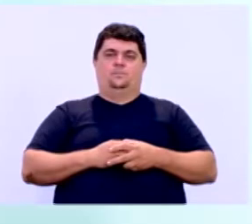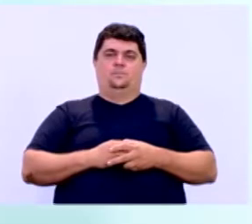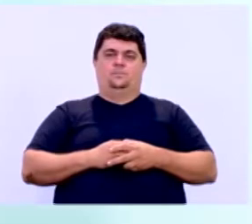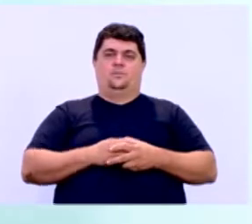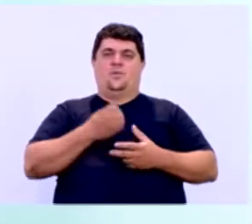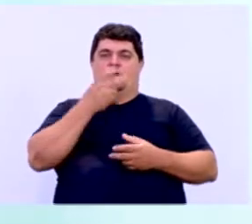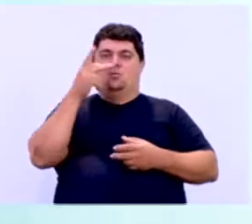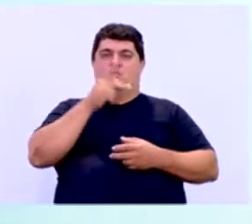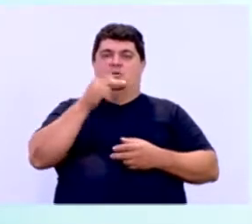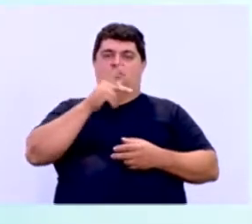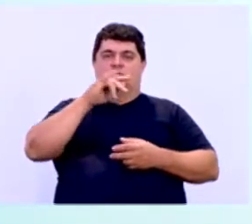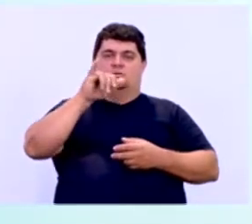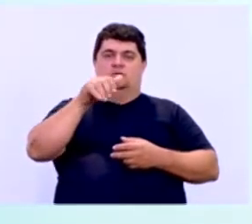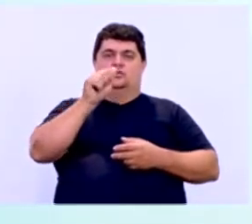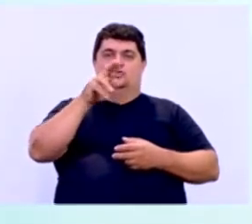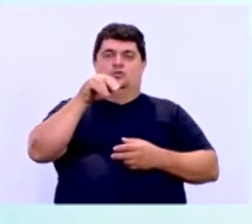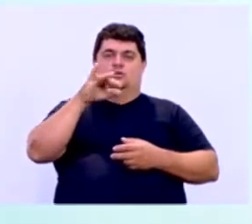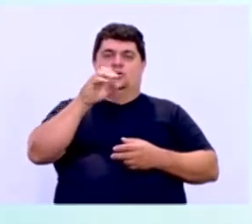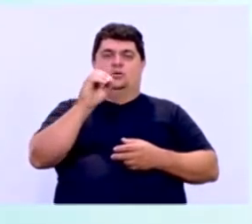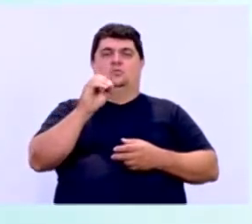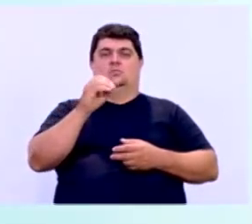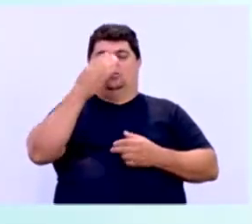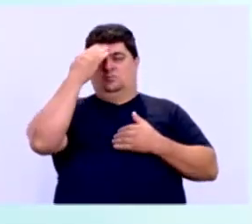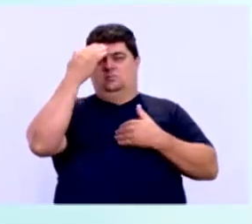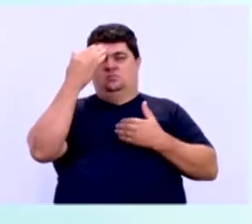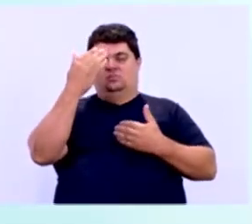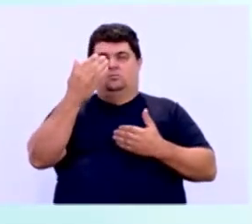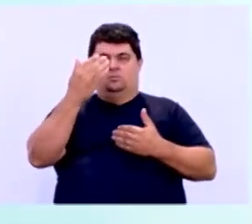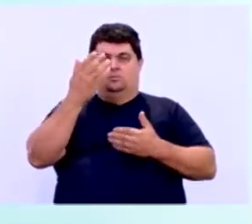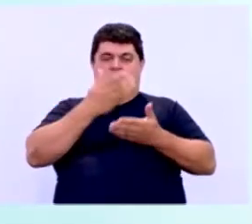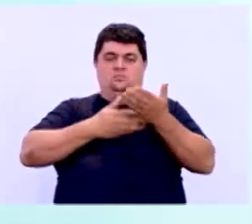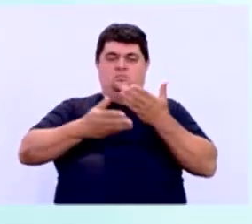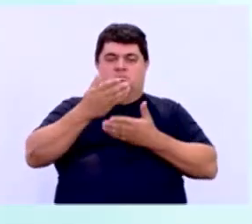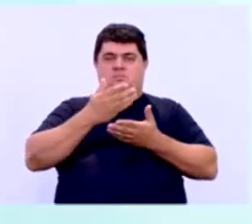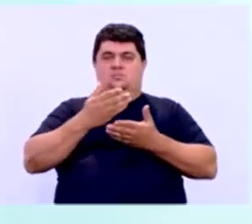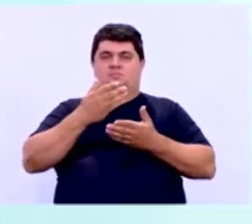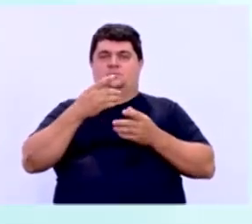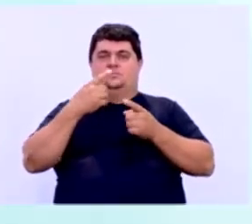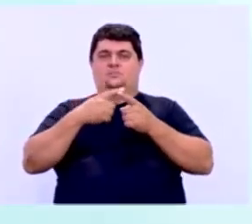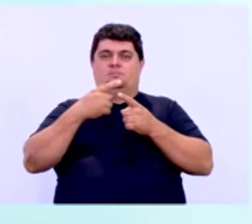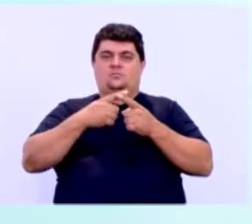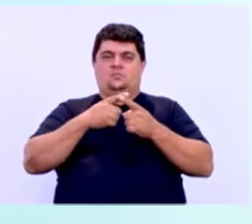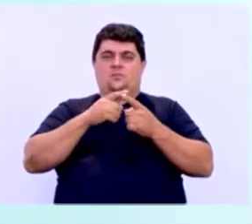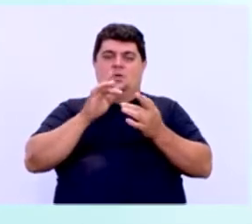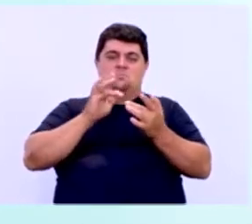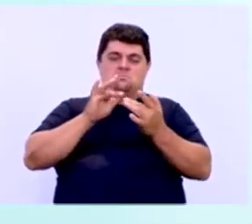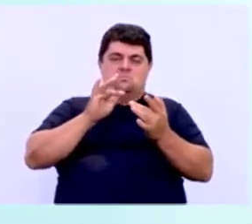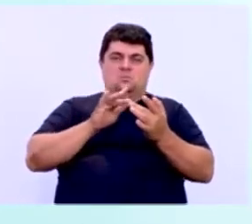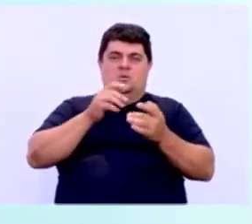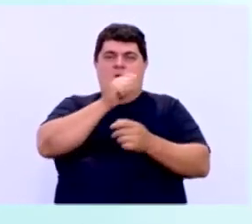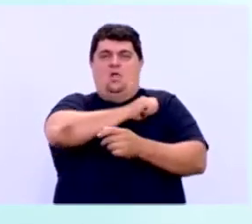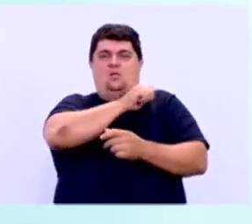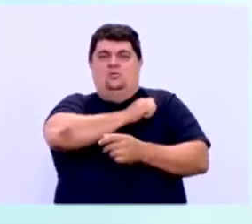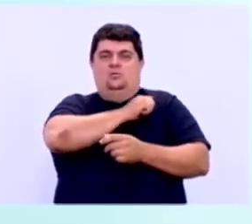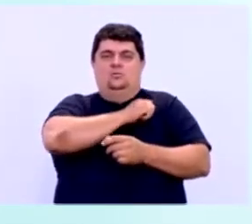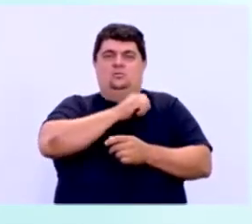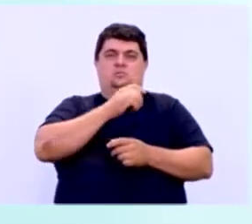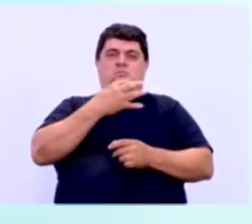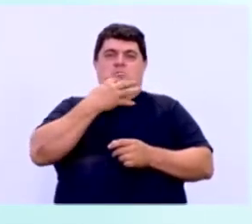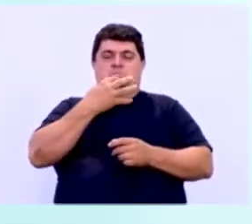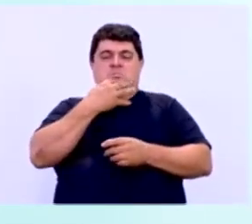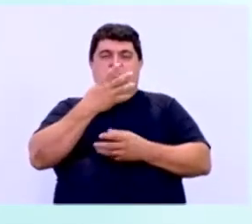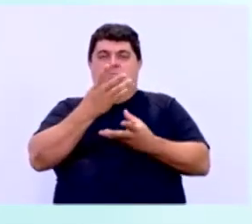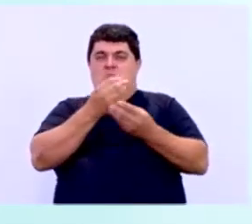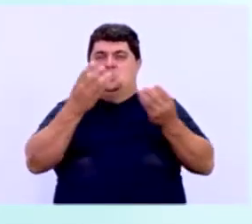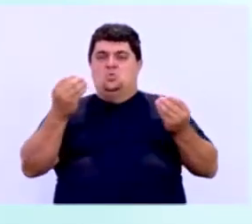Grande professor Rujane Barros, obrigado, né, pela parceria, obrigado por compartilhar com os nossos alunos um pouco do seu conhecimento e da